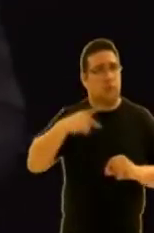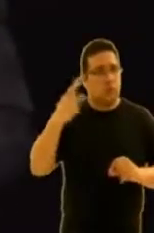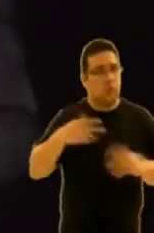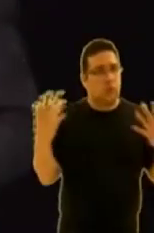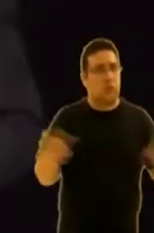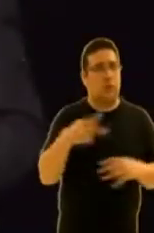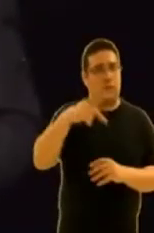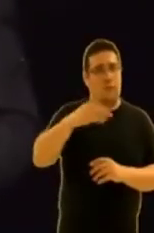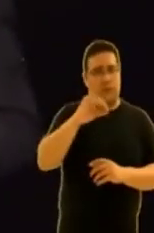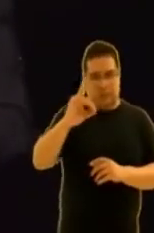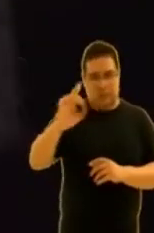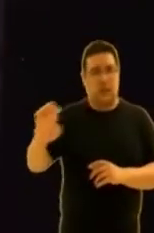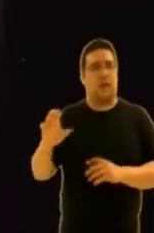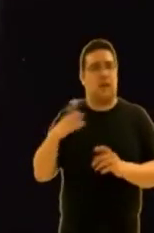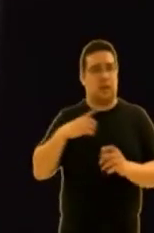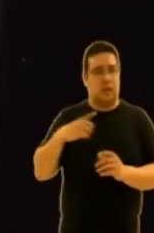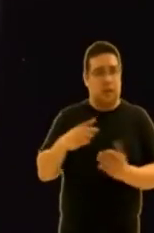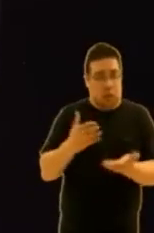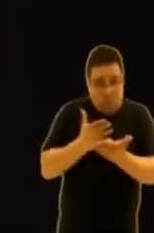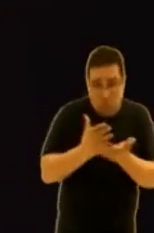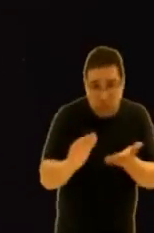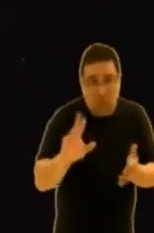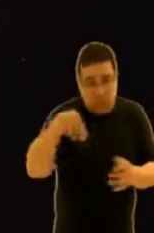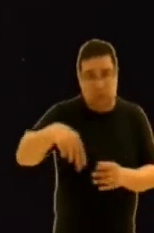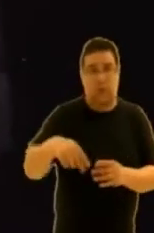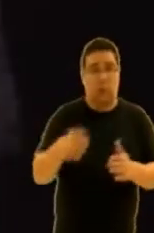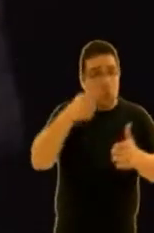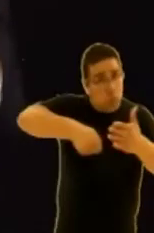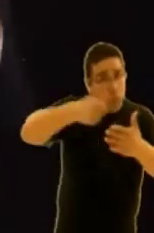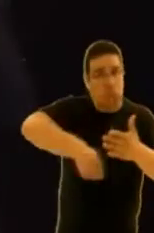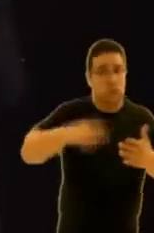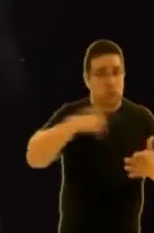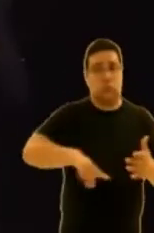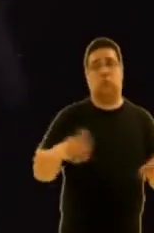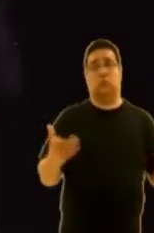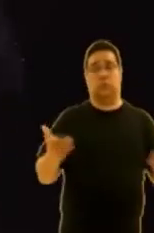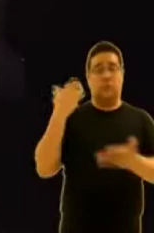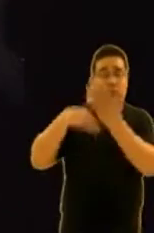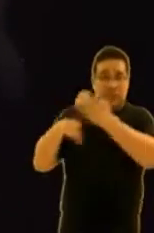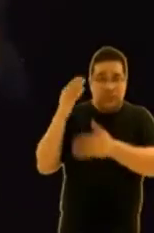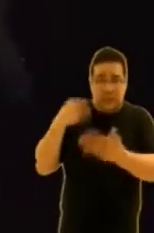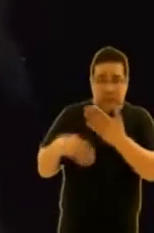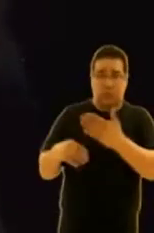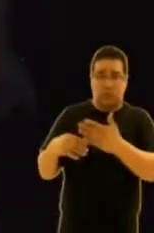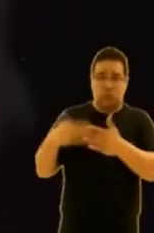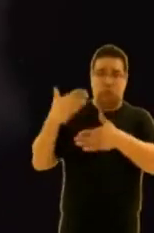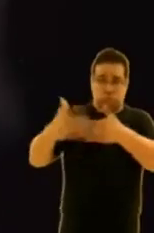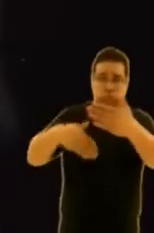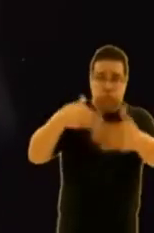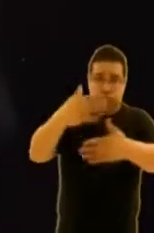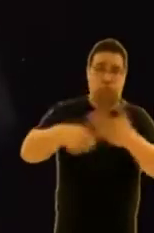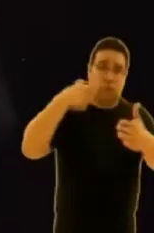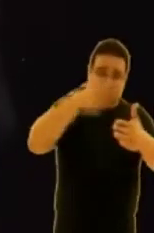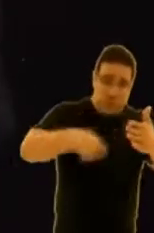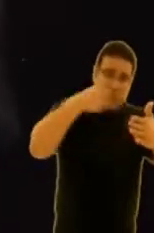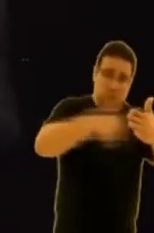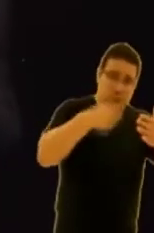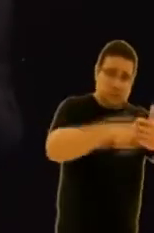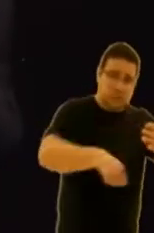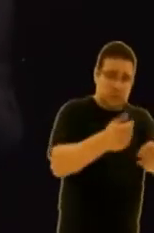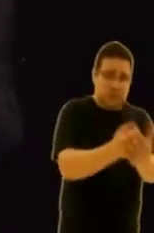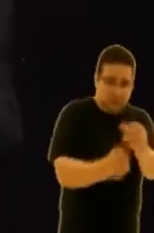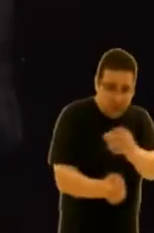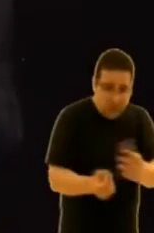ações do PDDE, eu lembro, são frutos, muitas delas, de lutas. De lutas historicamente e muitas dessas lutas que nasceram